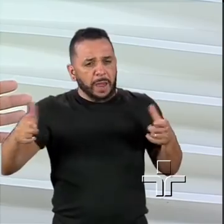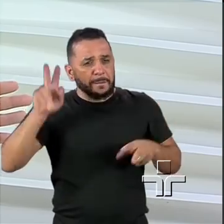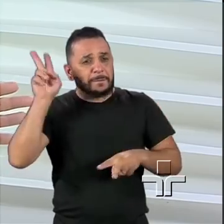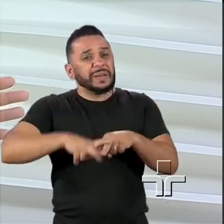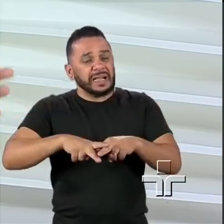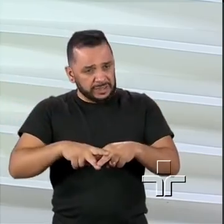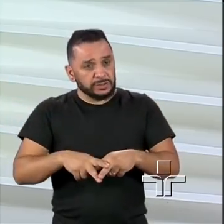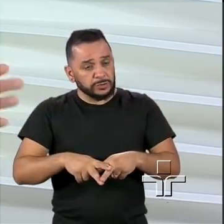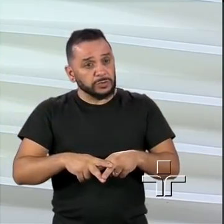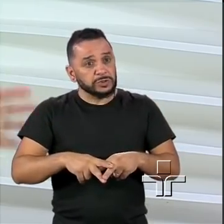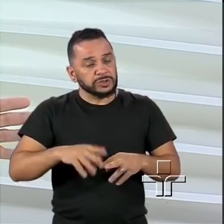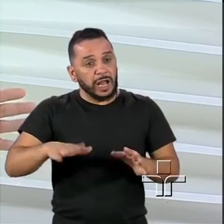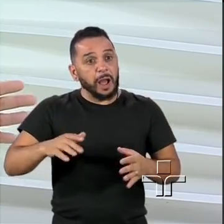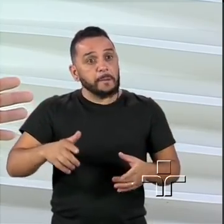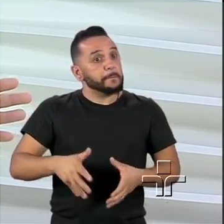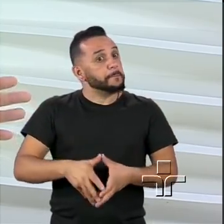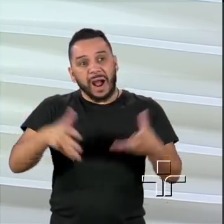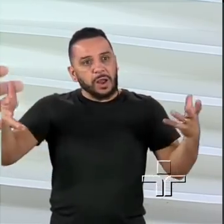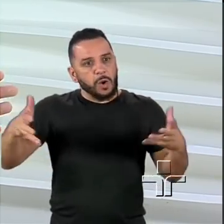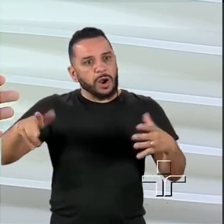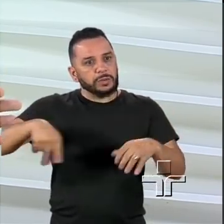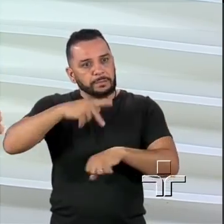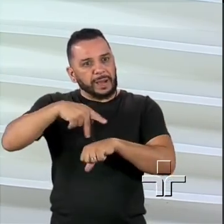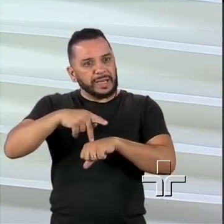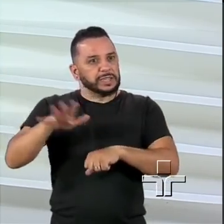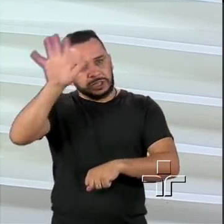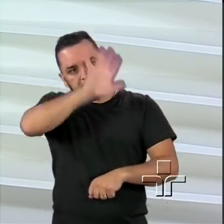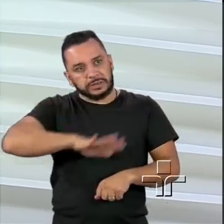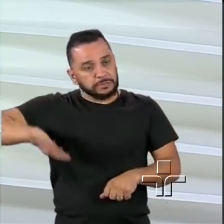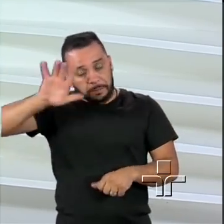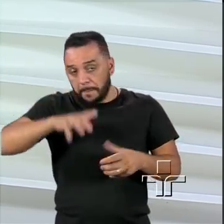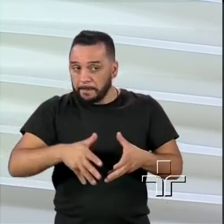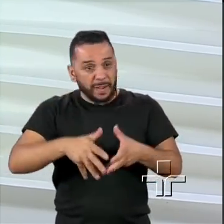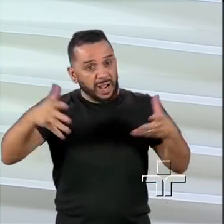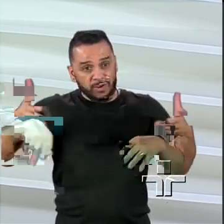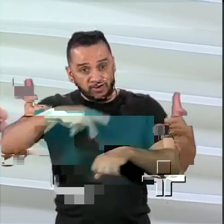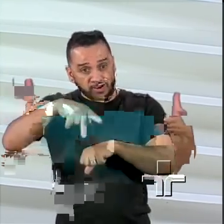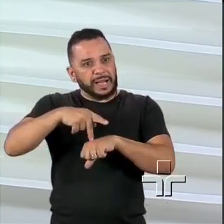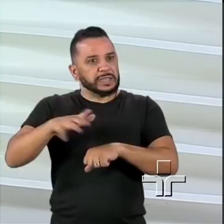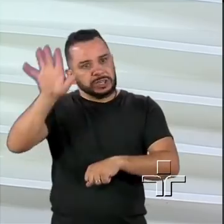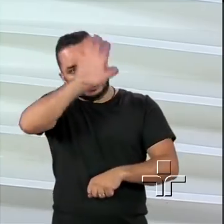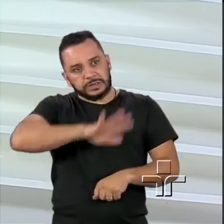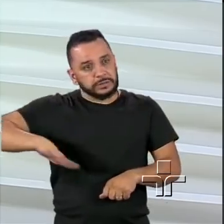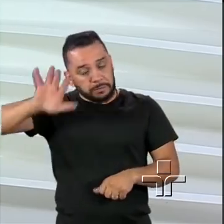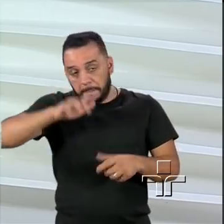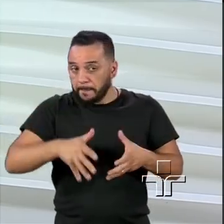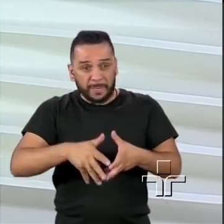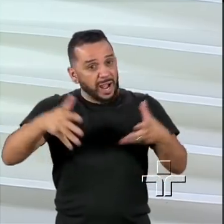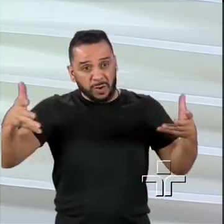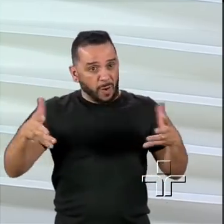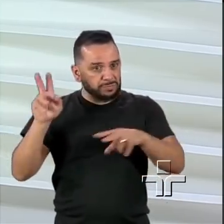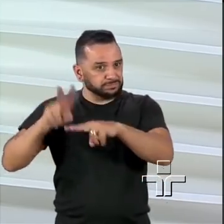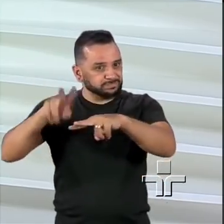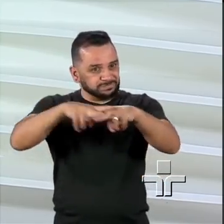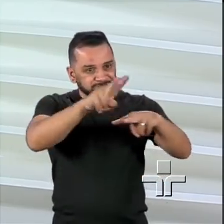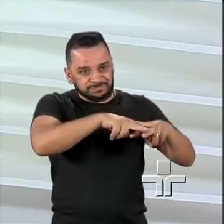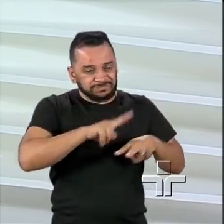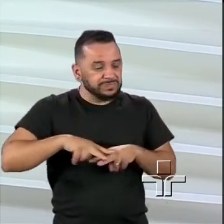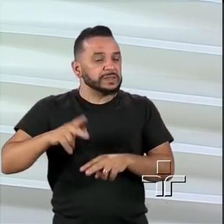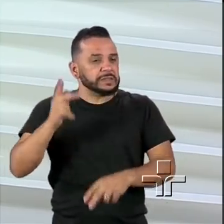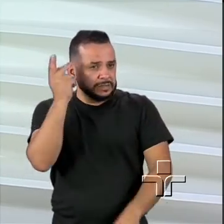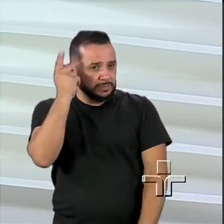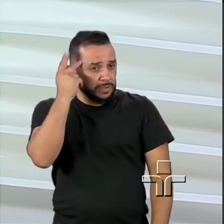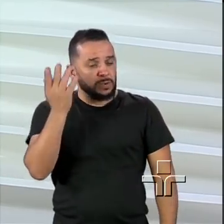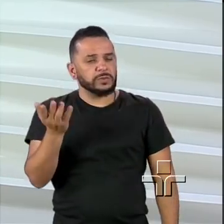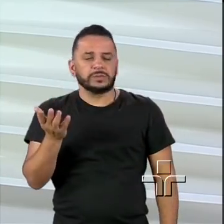população carcerária do país. Inteira. Ou seja, nós temos que dar um break nisso. Nós temos que dar um break nisso. O Estado está fazendo